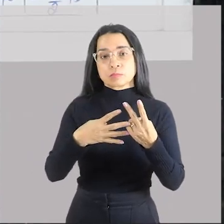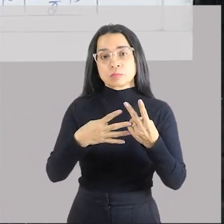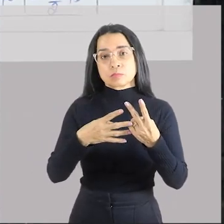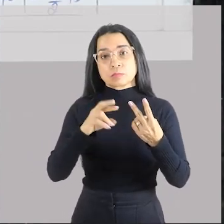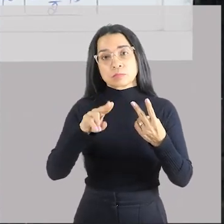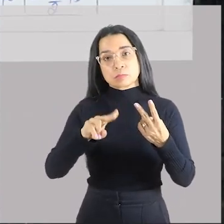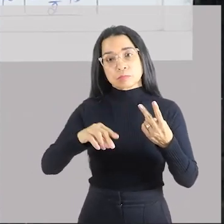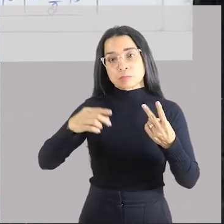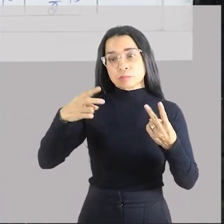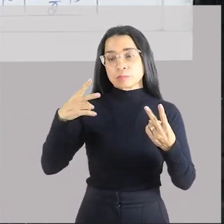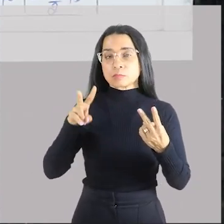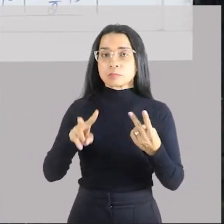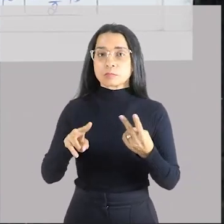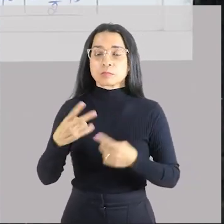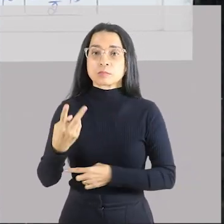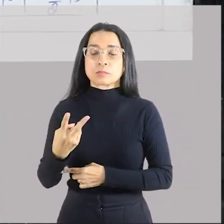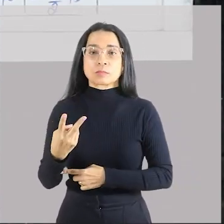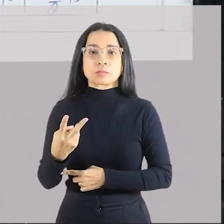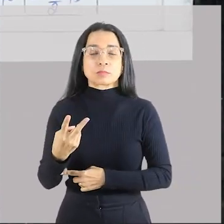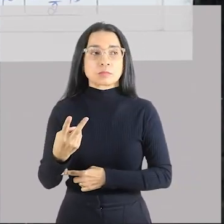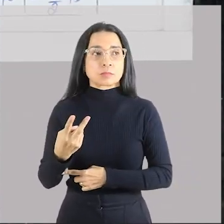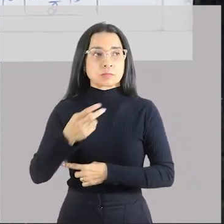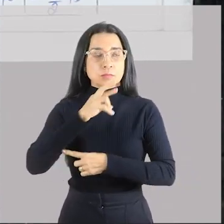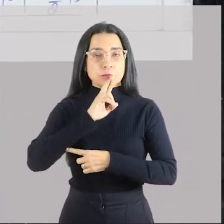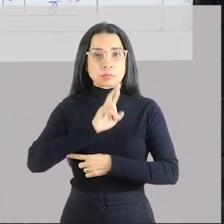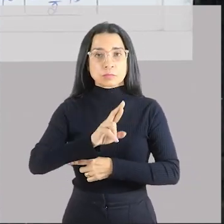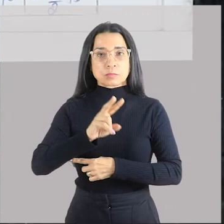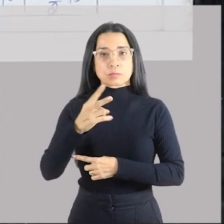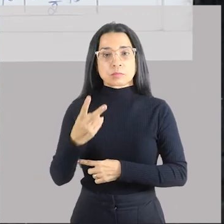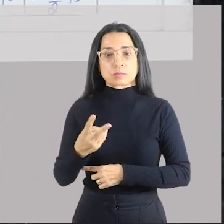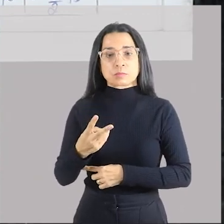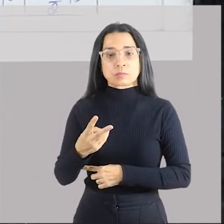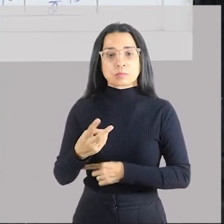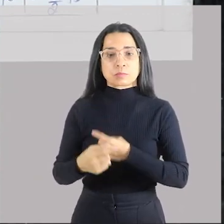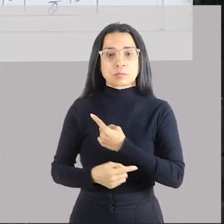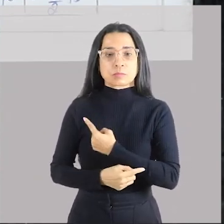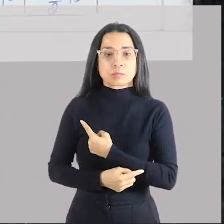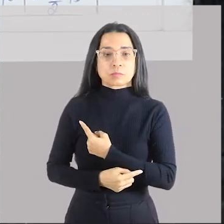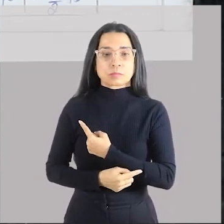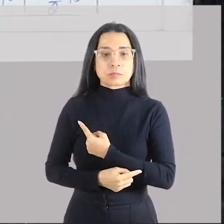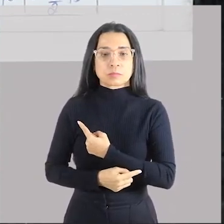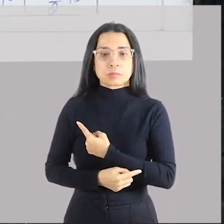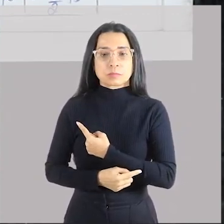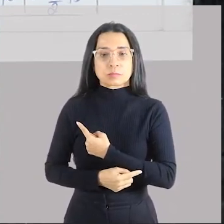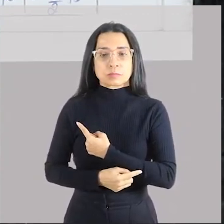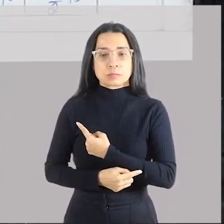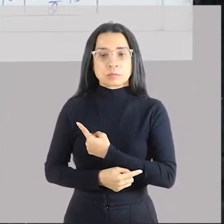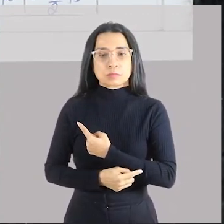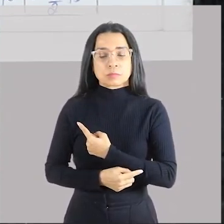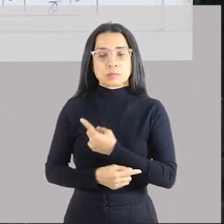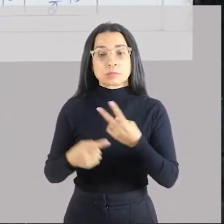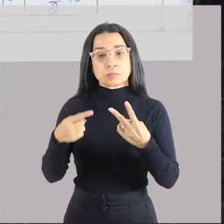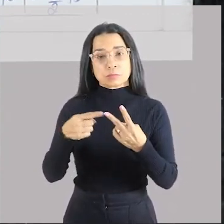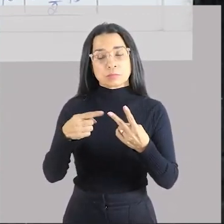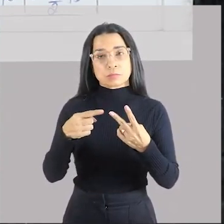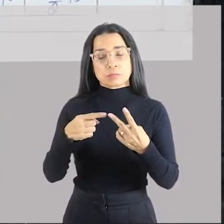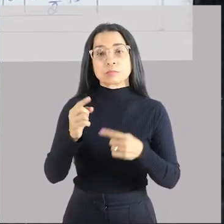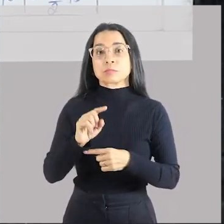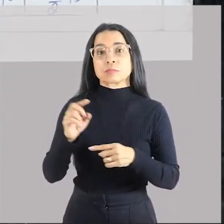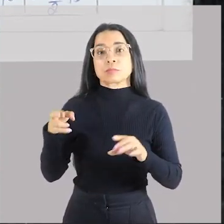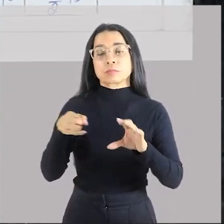2. Ó. Então, isso aqui resulta em 2 raiz de 2. Esse é o raio